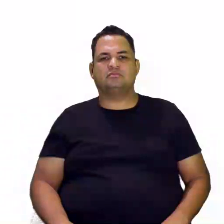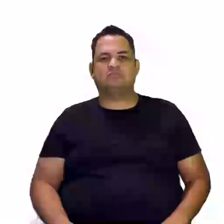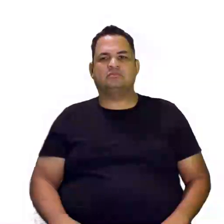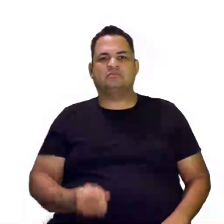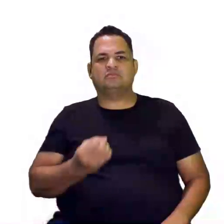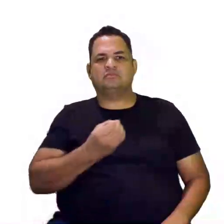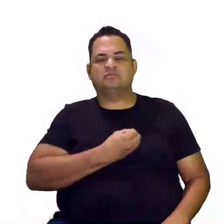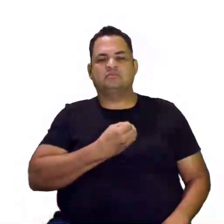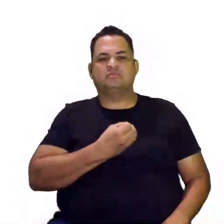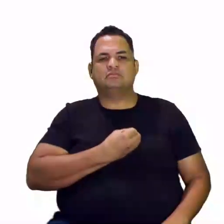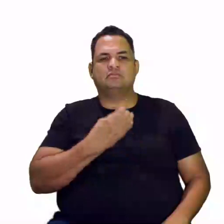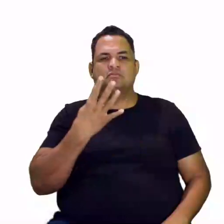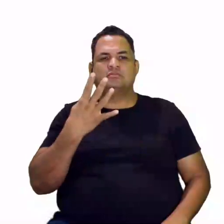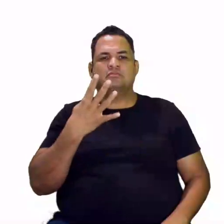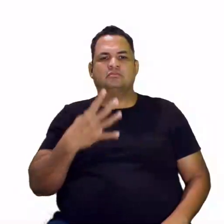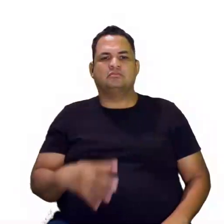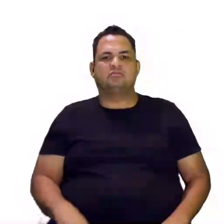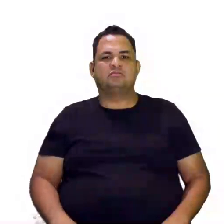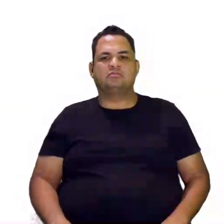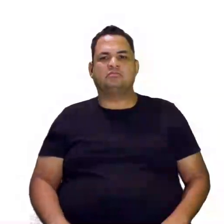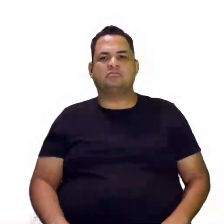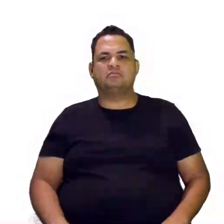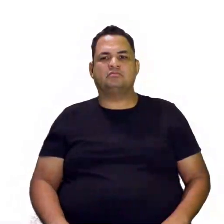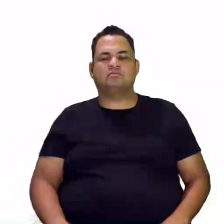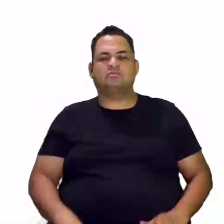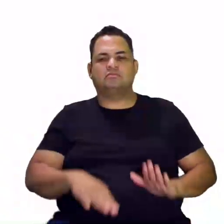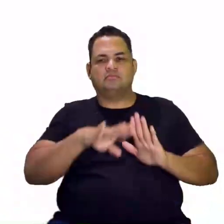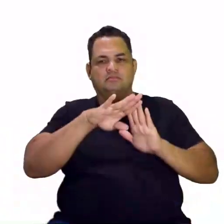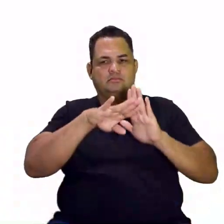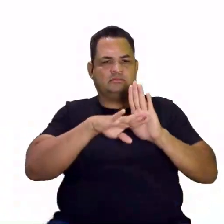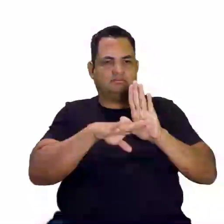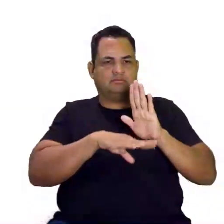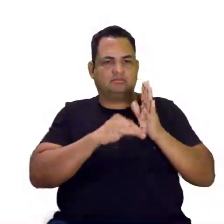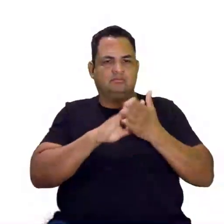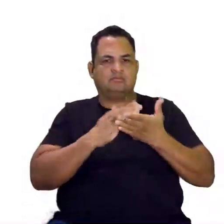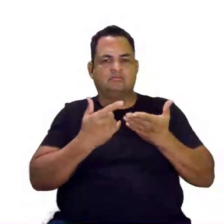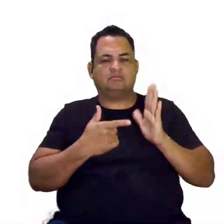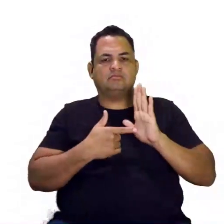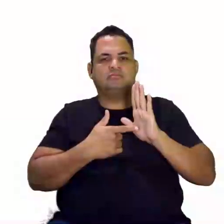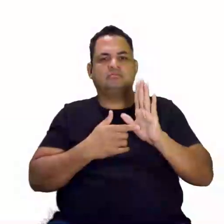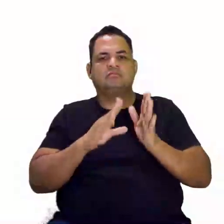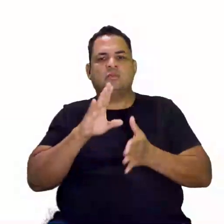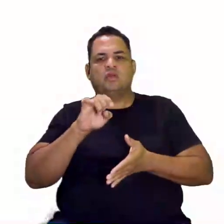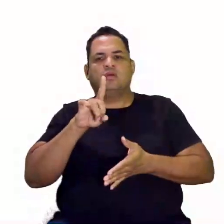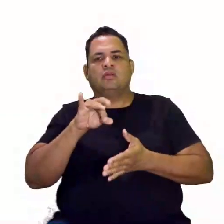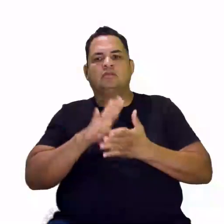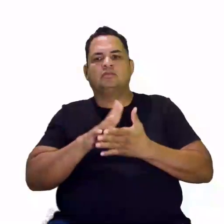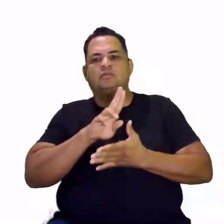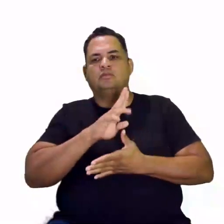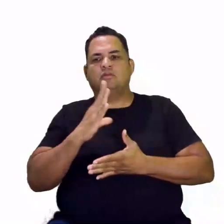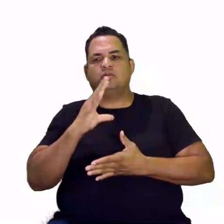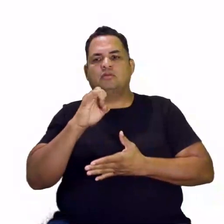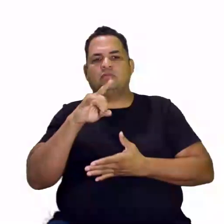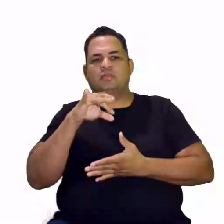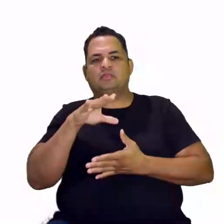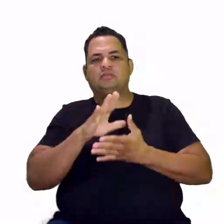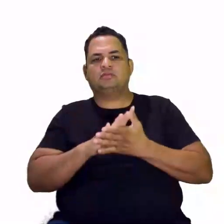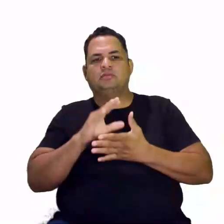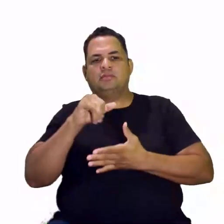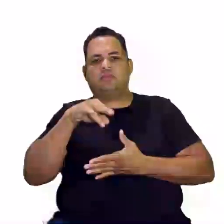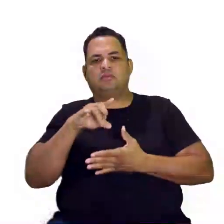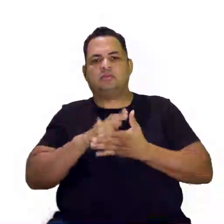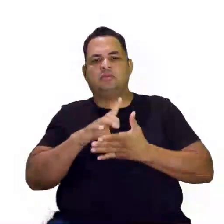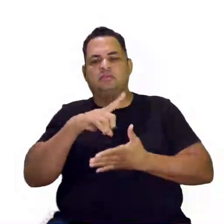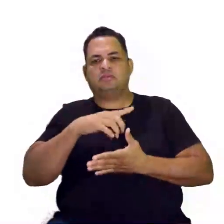Questão de número 4. Mencione ao menos uma evidência de que as organelas denominadas cloroplastos e